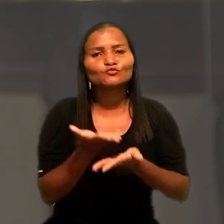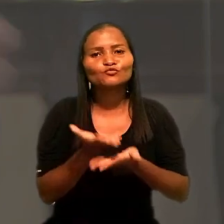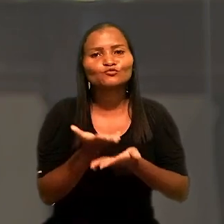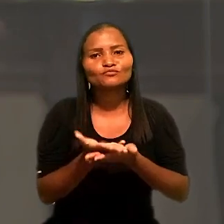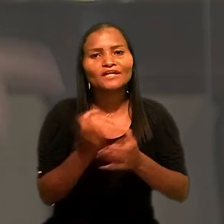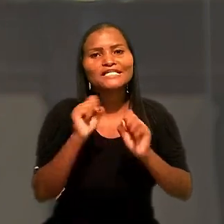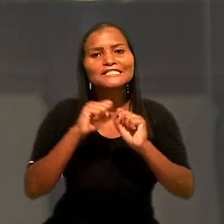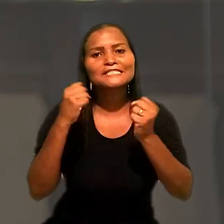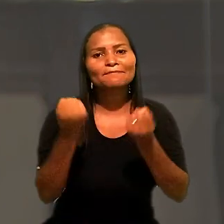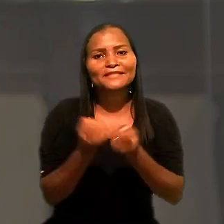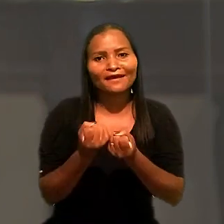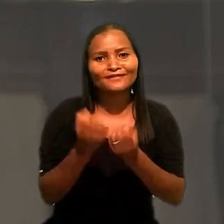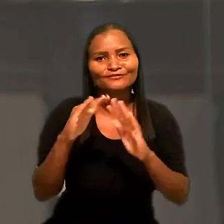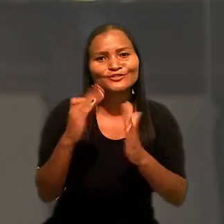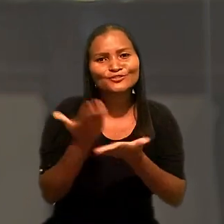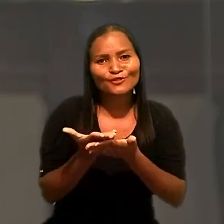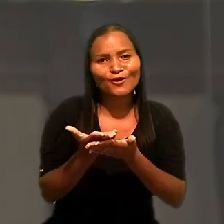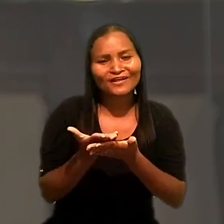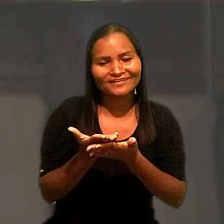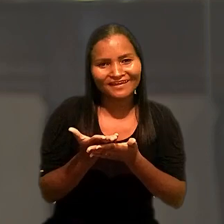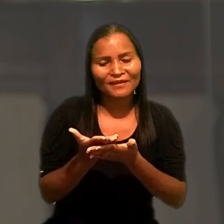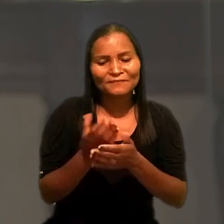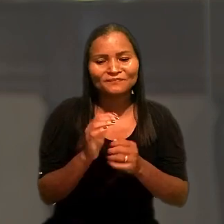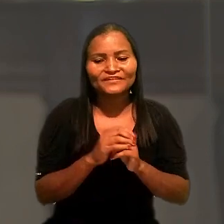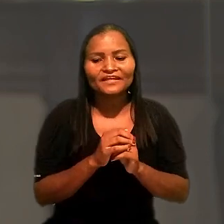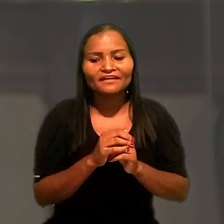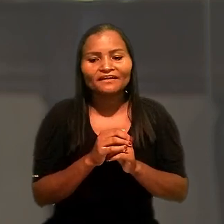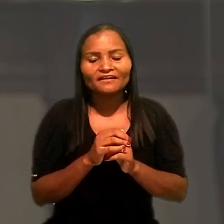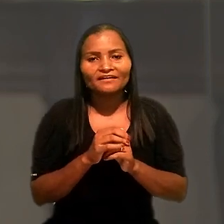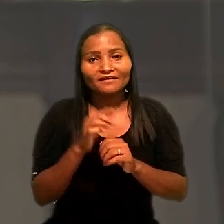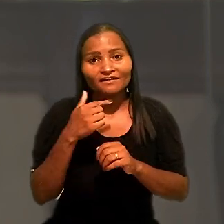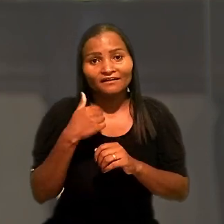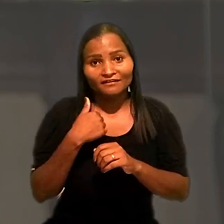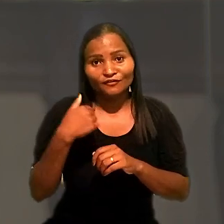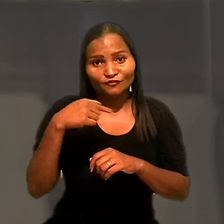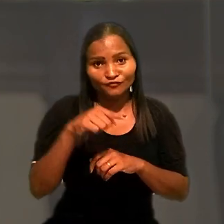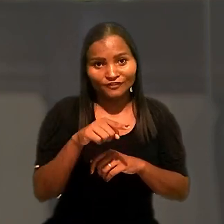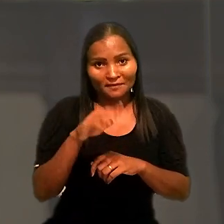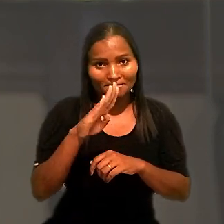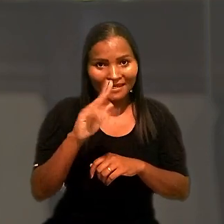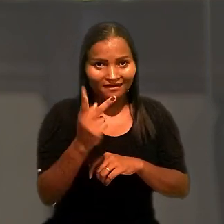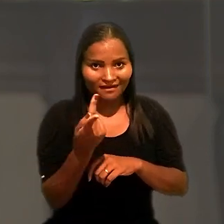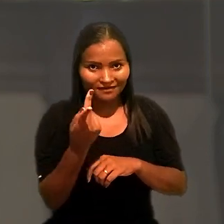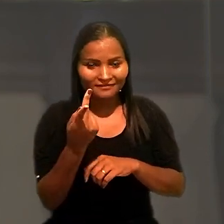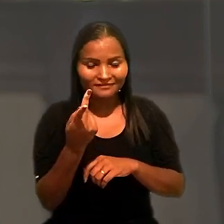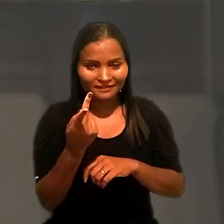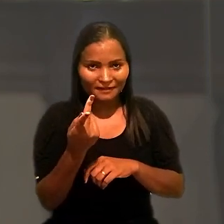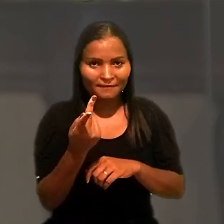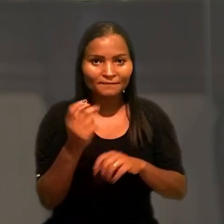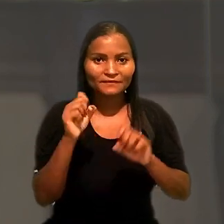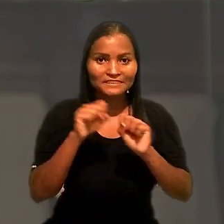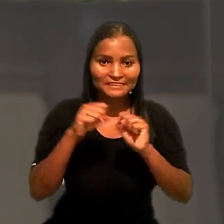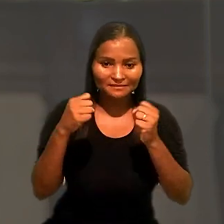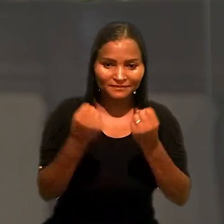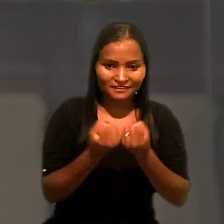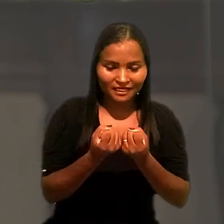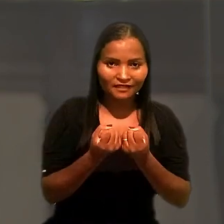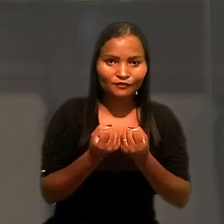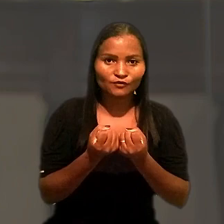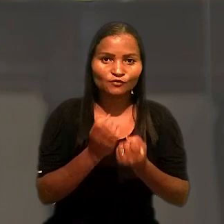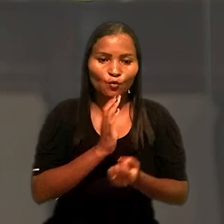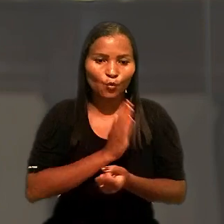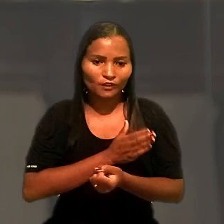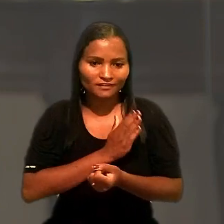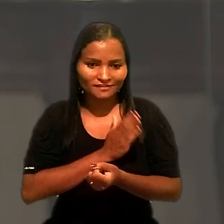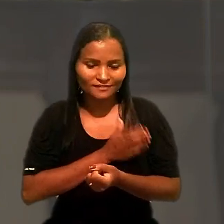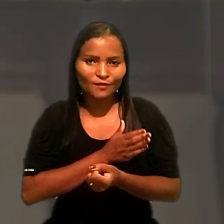estudar no seminário, fui para o seminário em Belo Horizonte, seminário arquidiocesano, seminário provincial